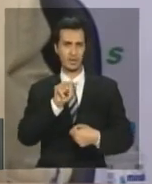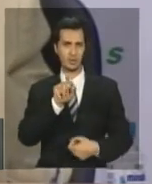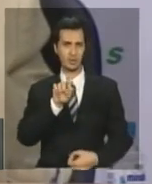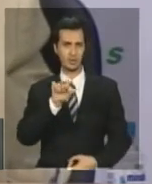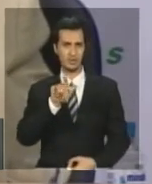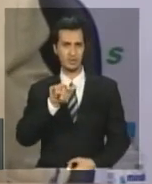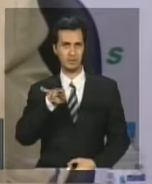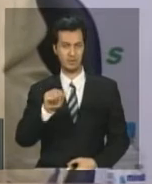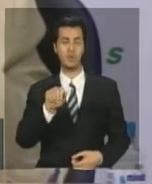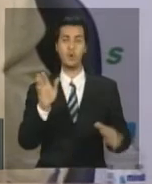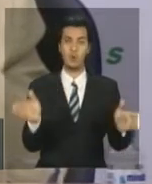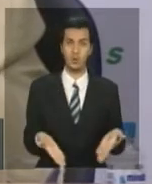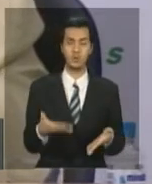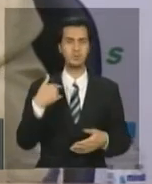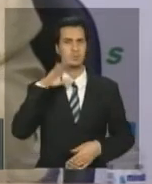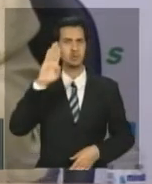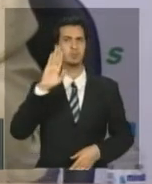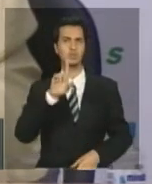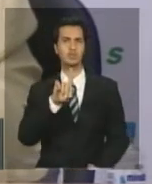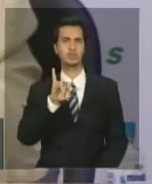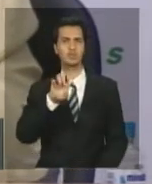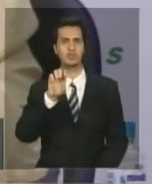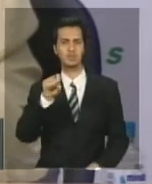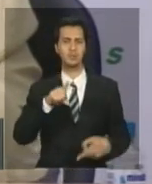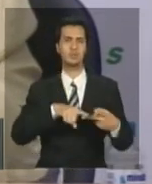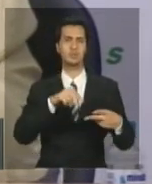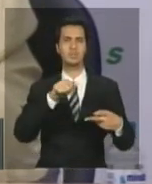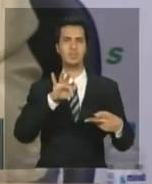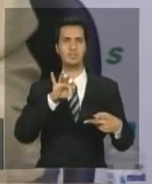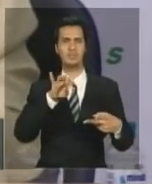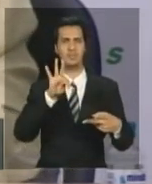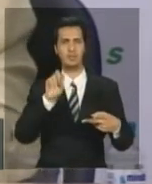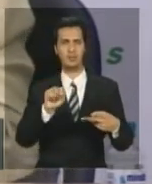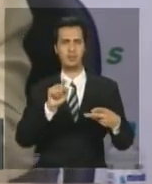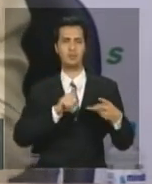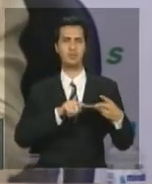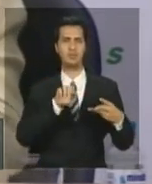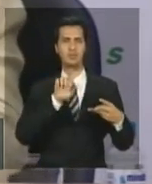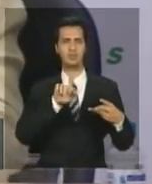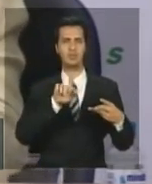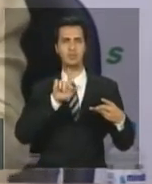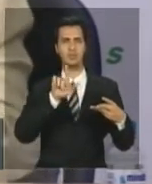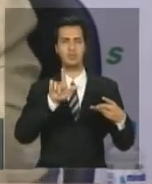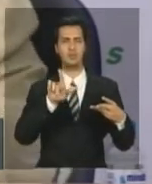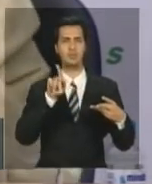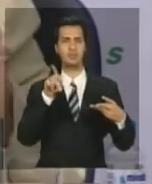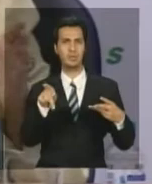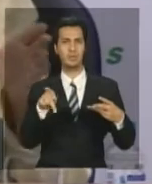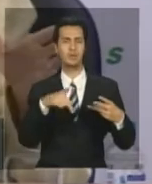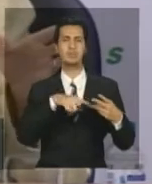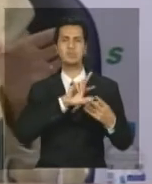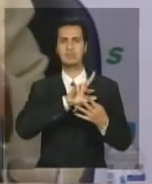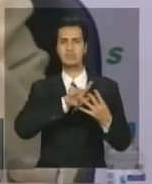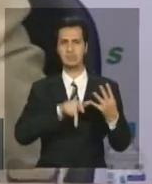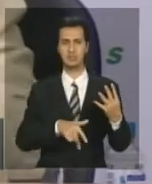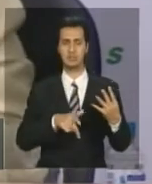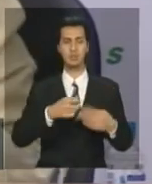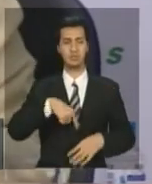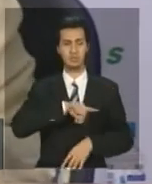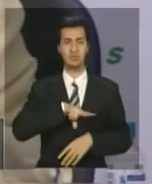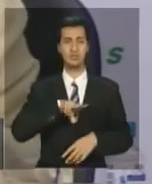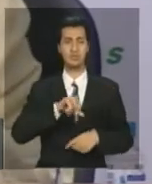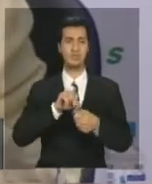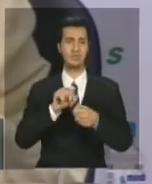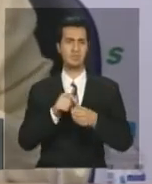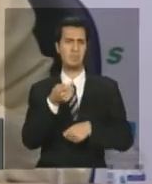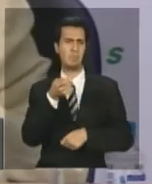é o diesel, é o QAV, é a nafta, é o GLP. E vamos produzir muito pouca